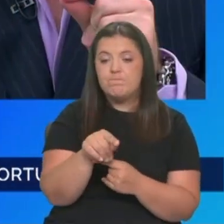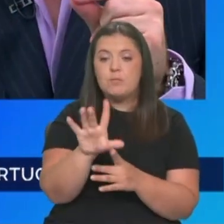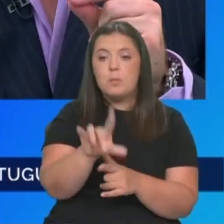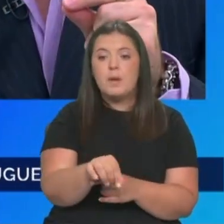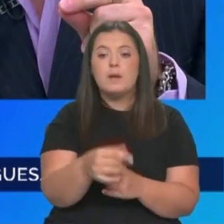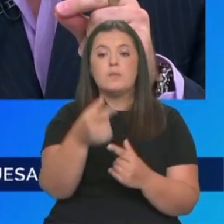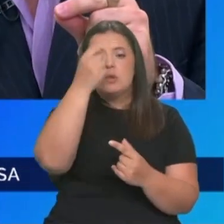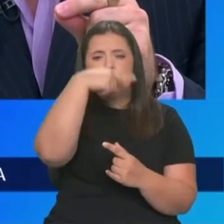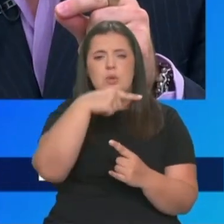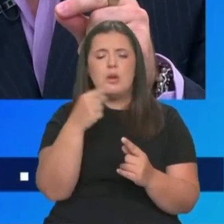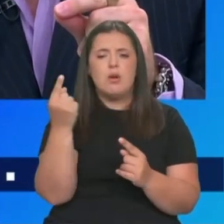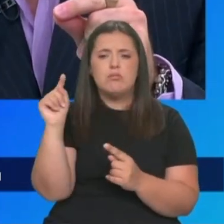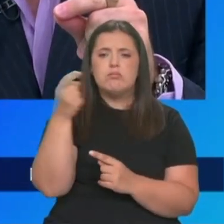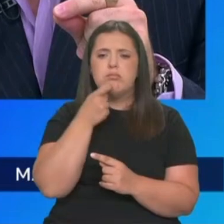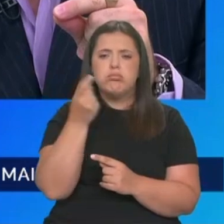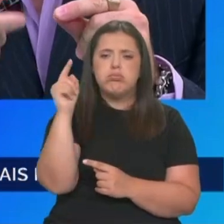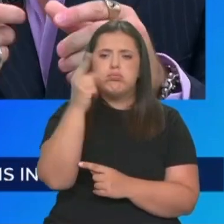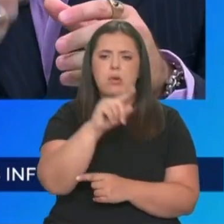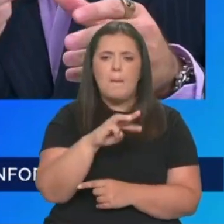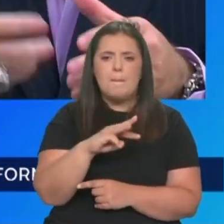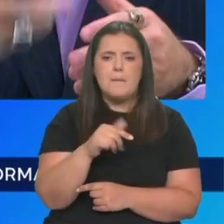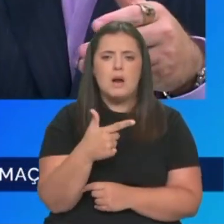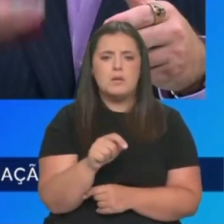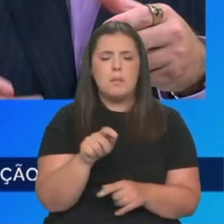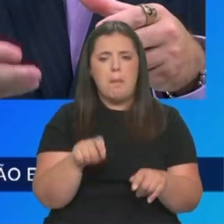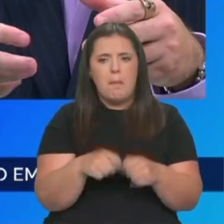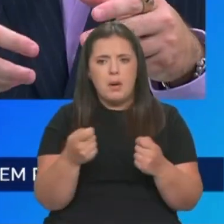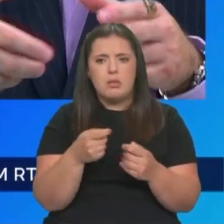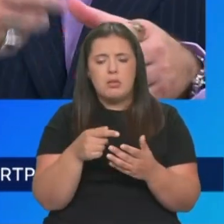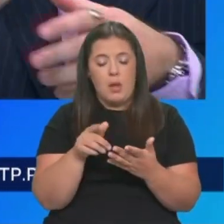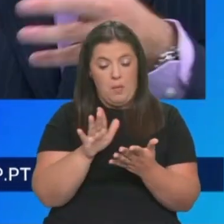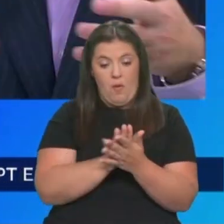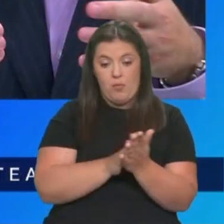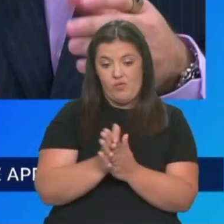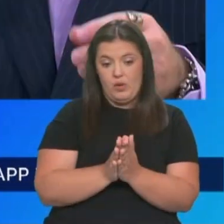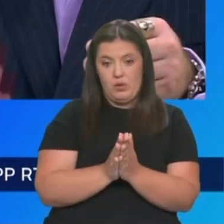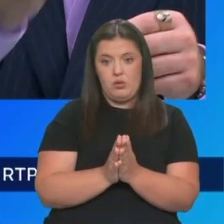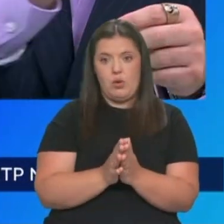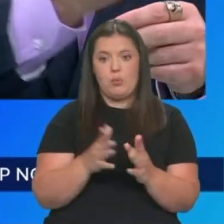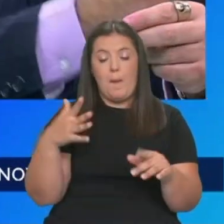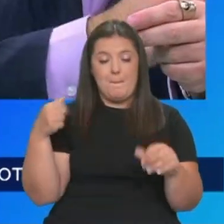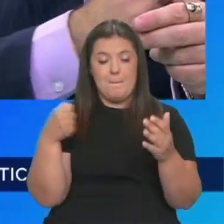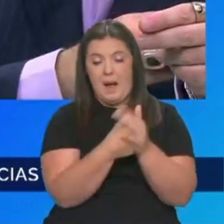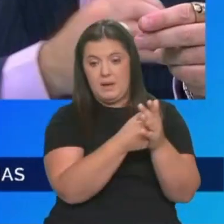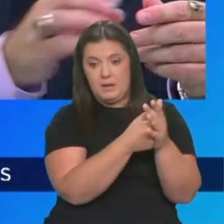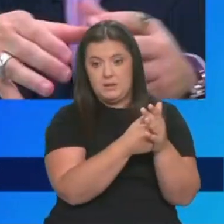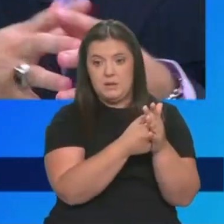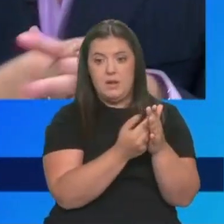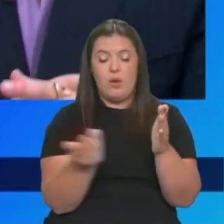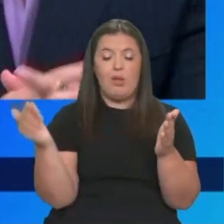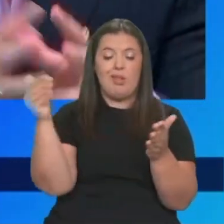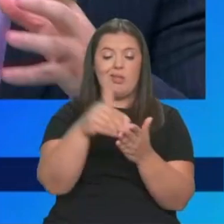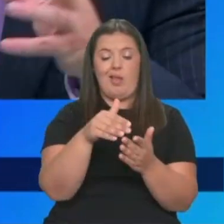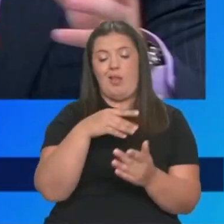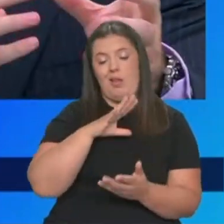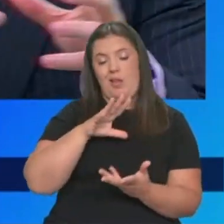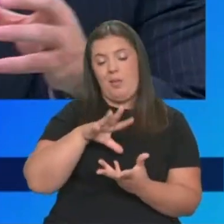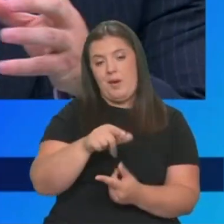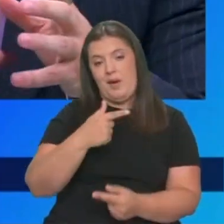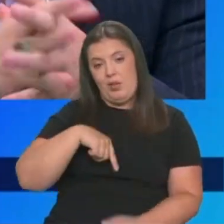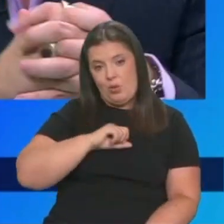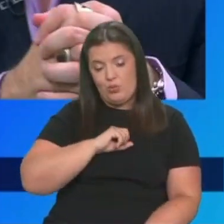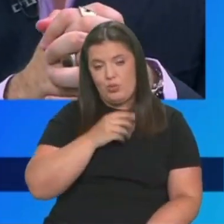um meteorito marciano. Ou seja, algo que partiu mesmo da superfície de Marte, devido a um impacto, e que veio parar à Terra. E